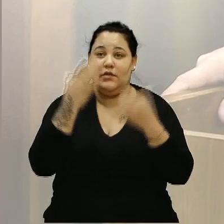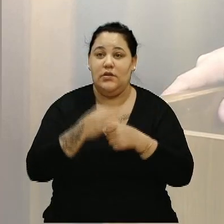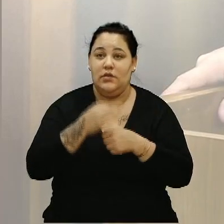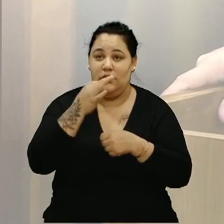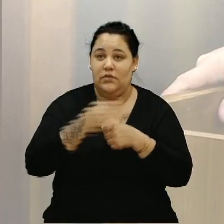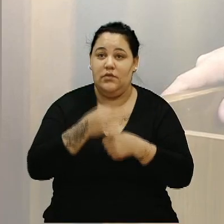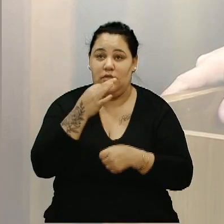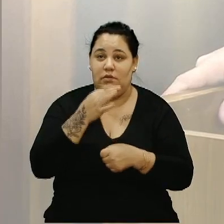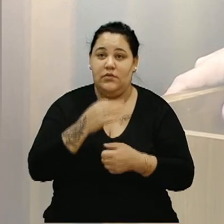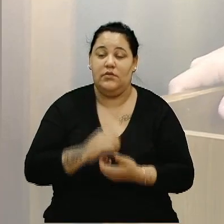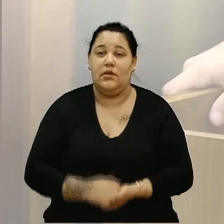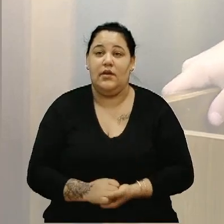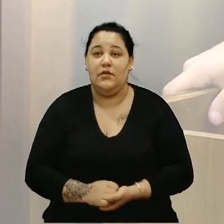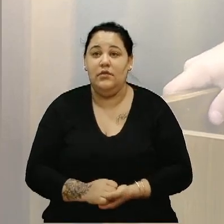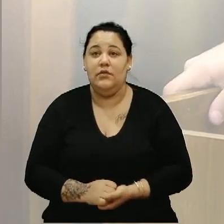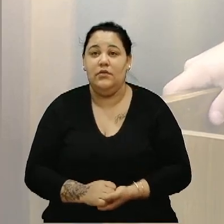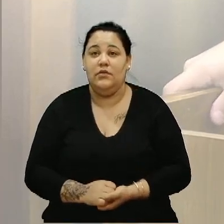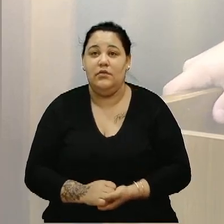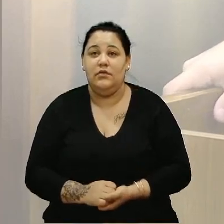das